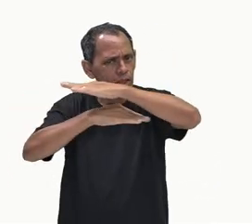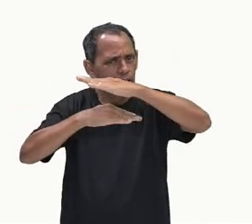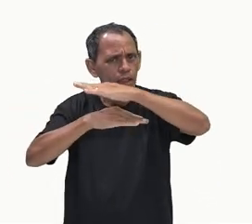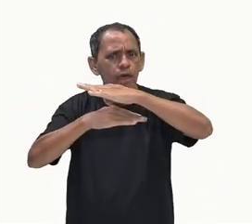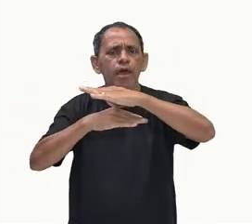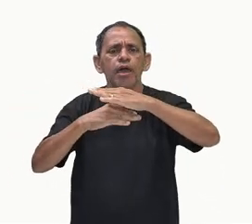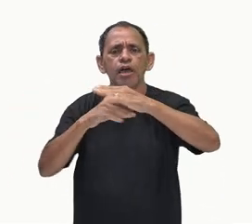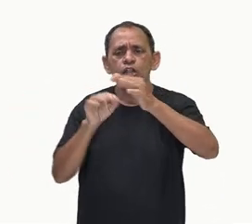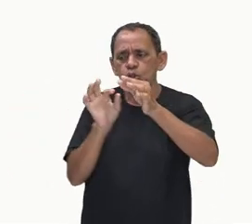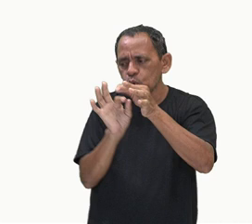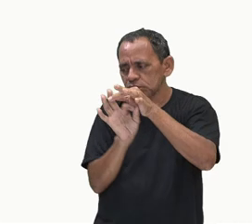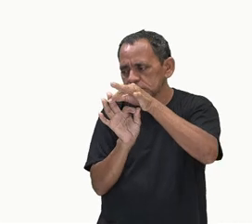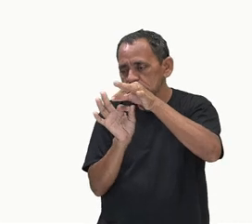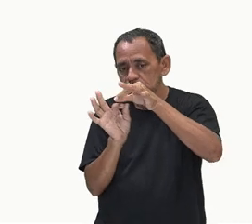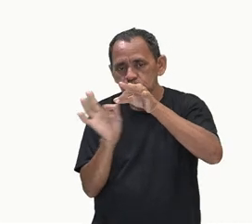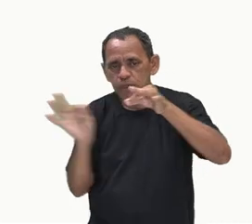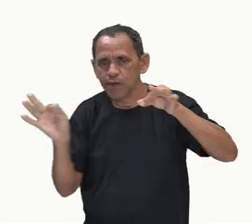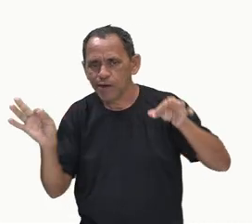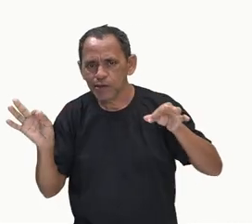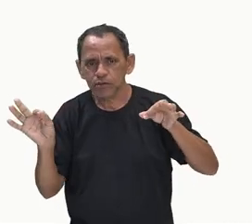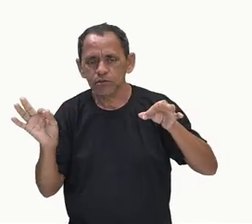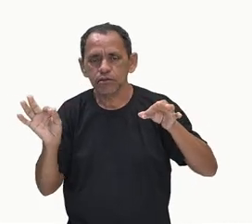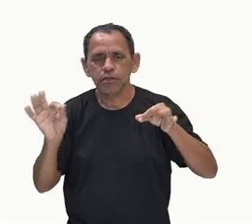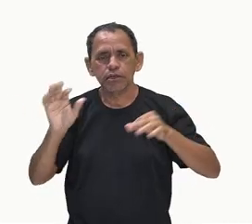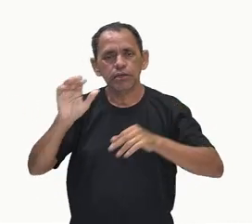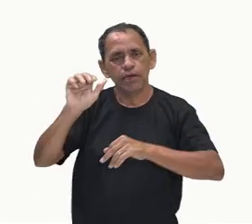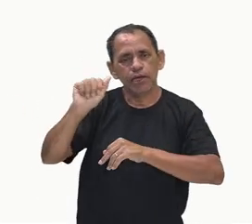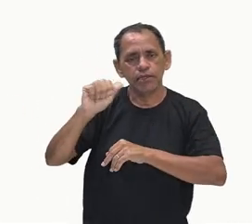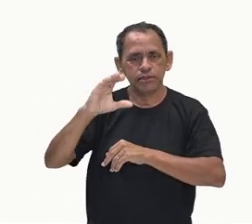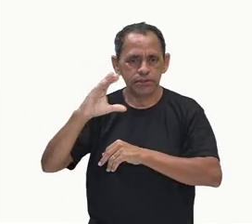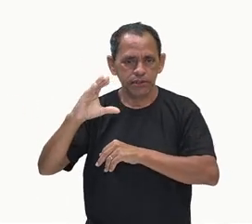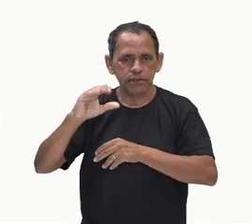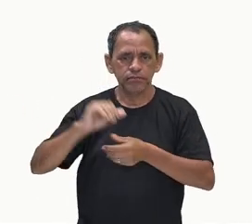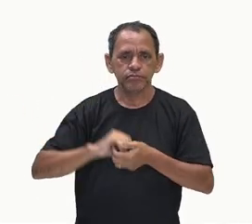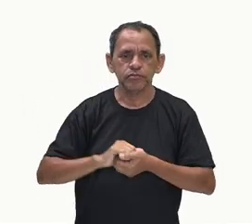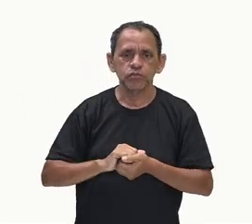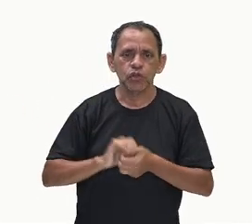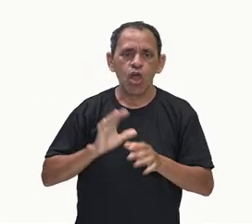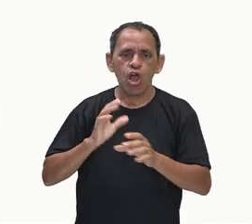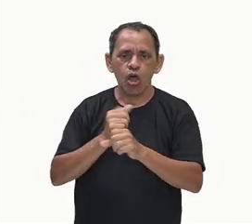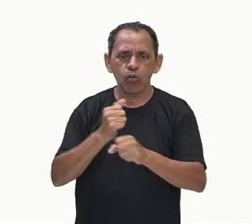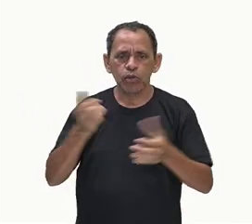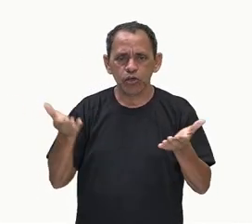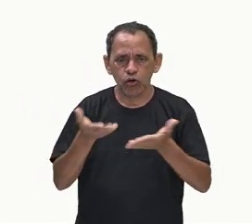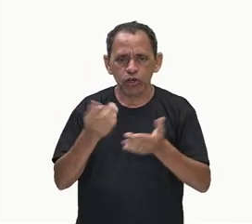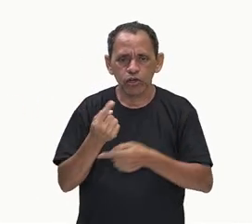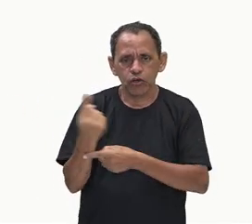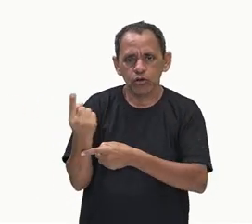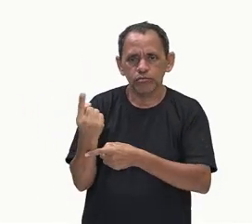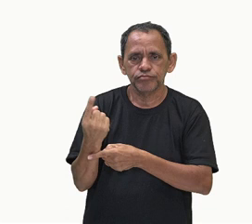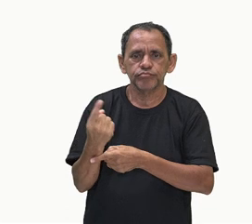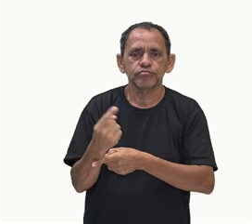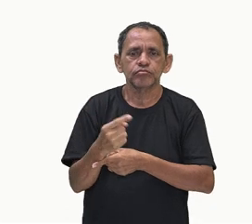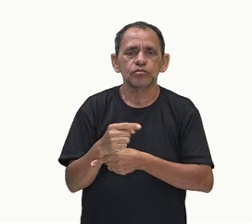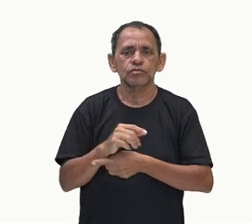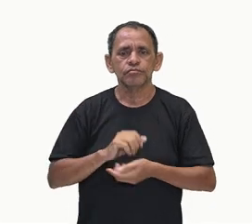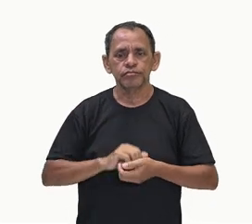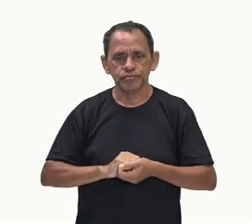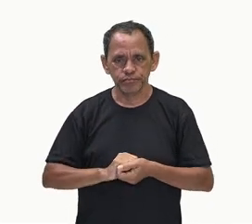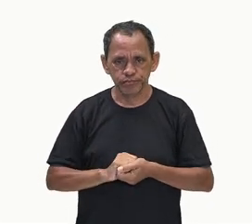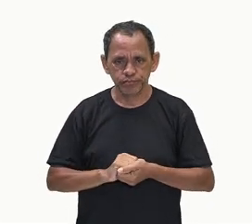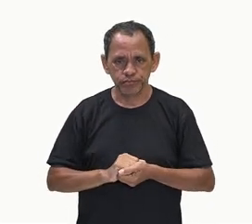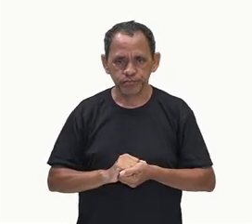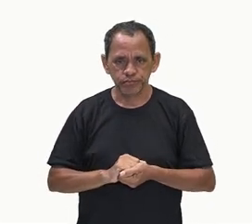calcular a distância BC Então olha só o